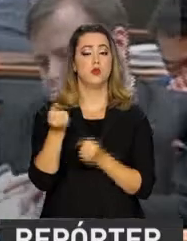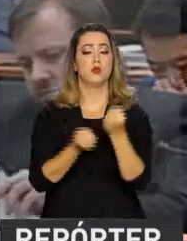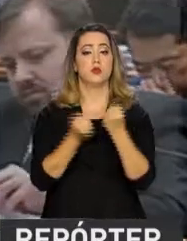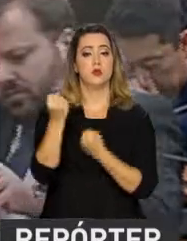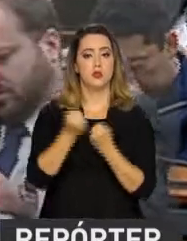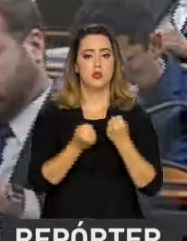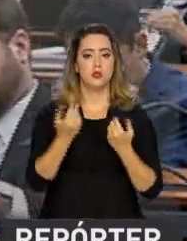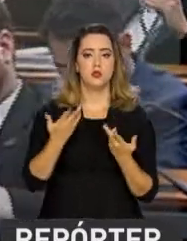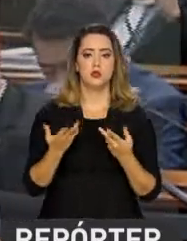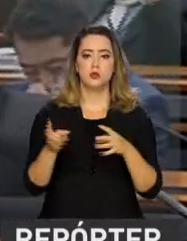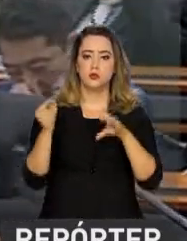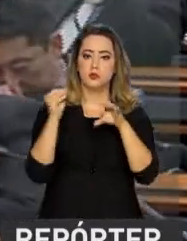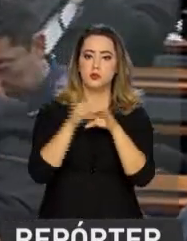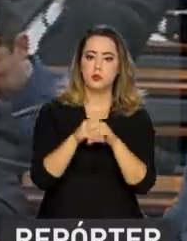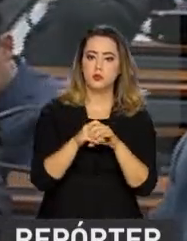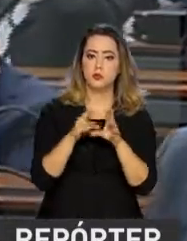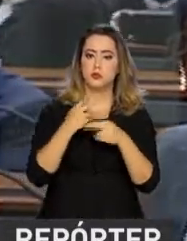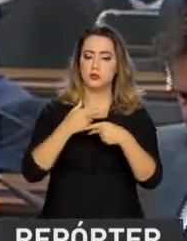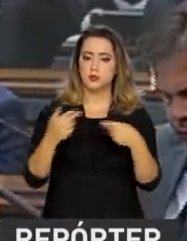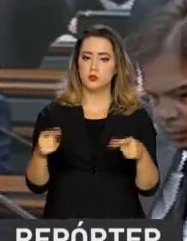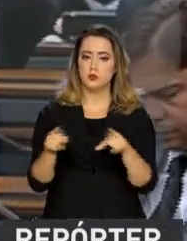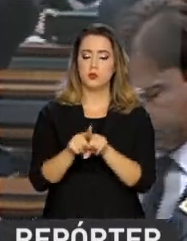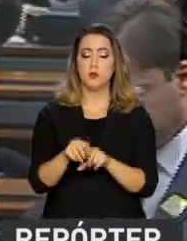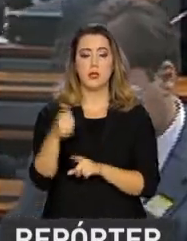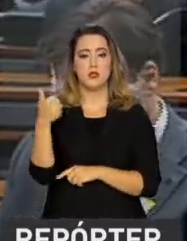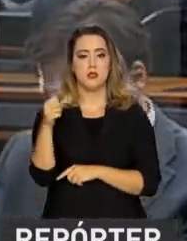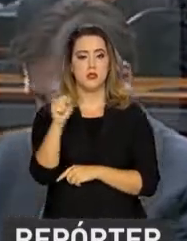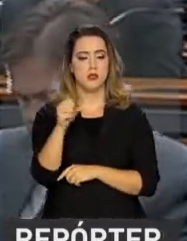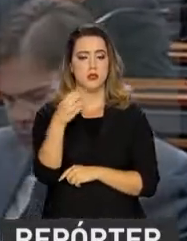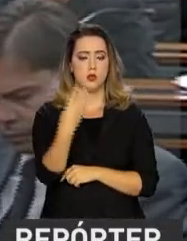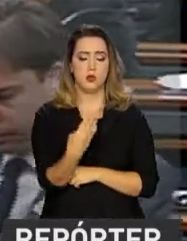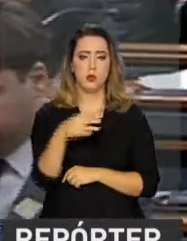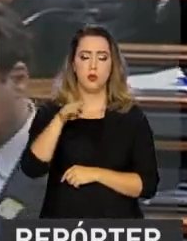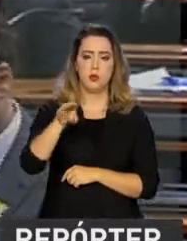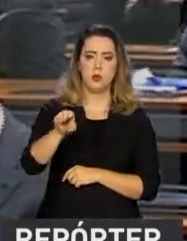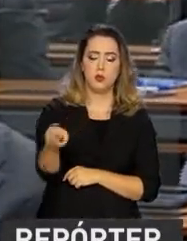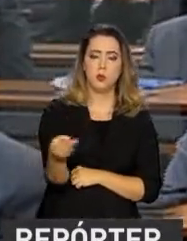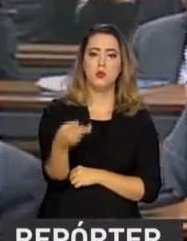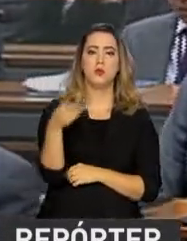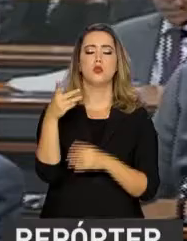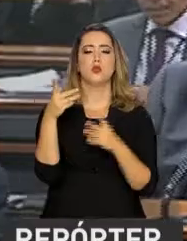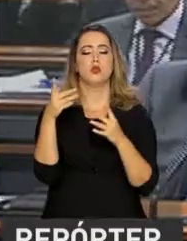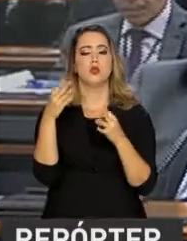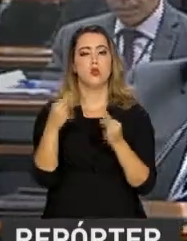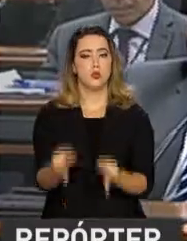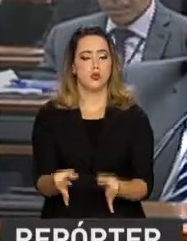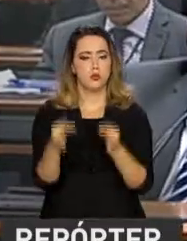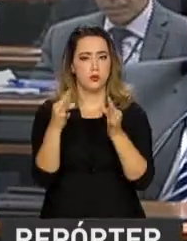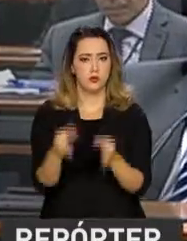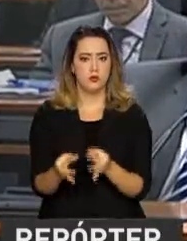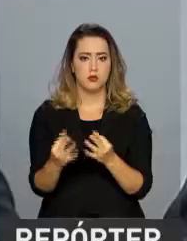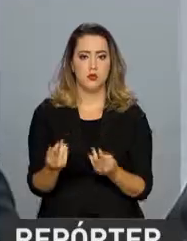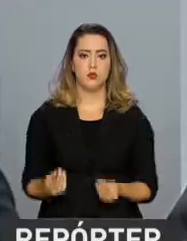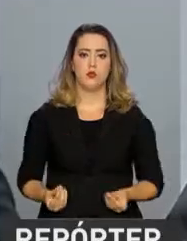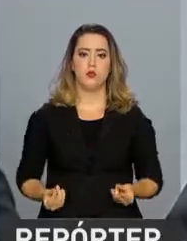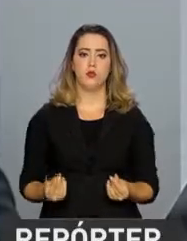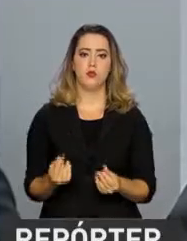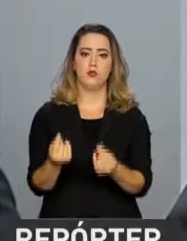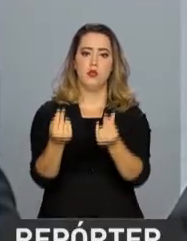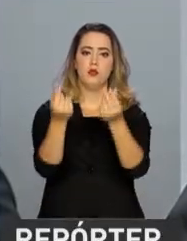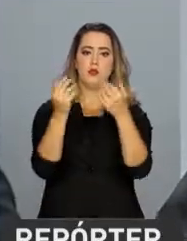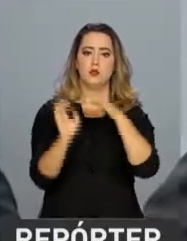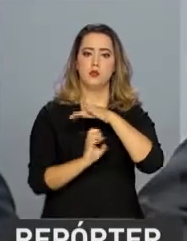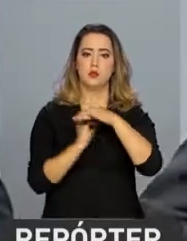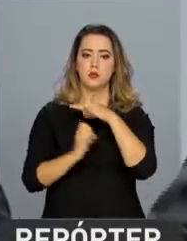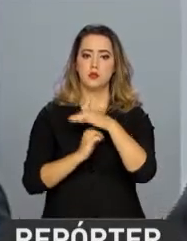de 184 milhões de toneladas para 242 milhões de toneladas o valor das empresas brasileiras